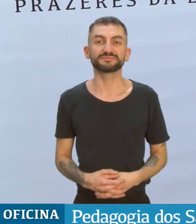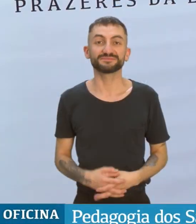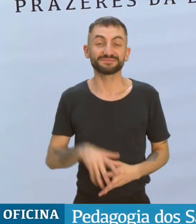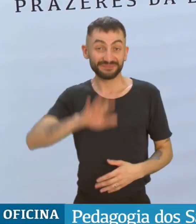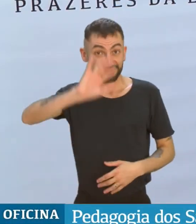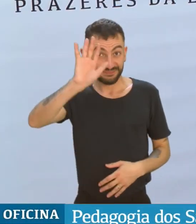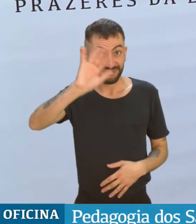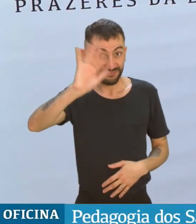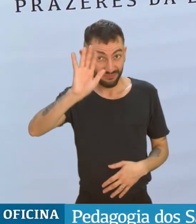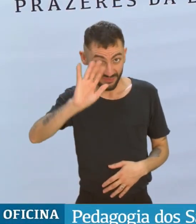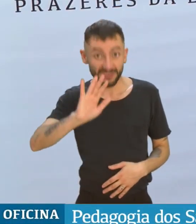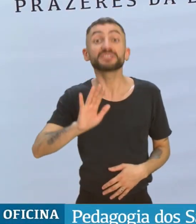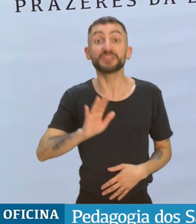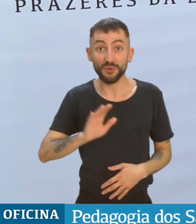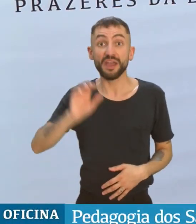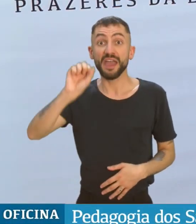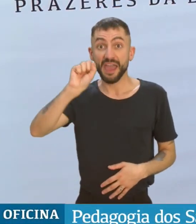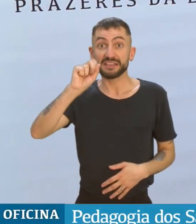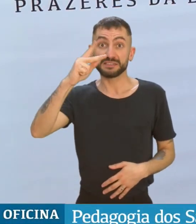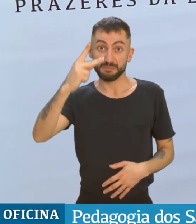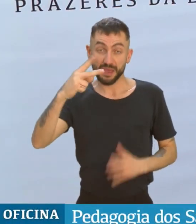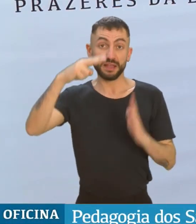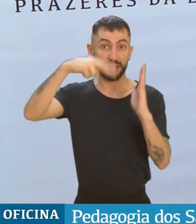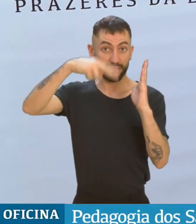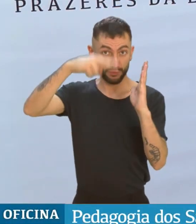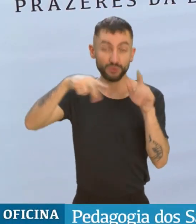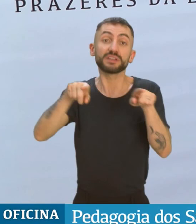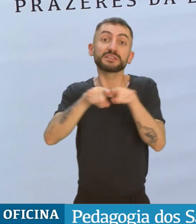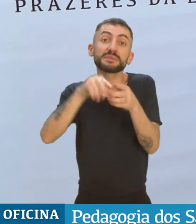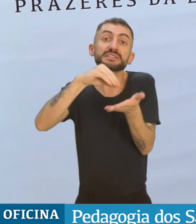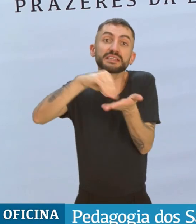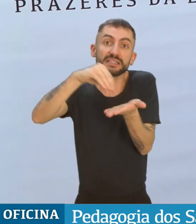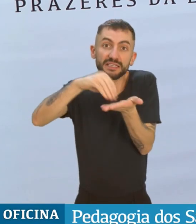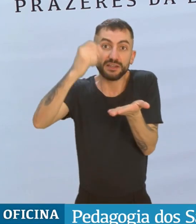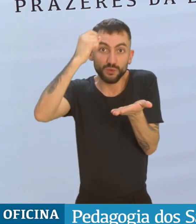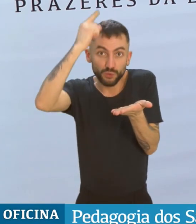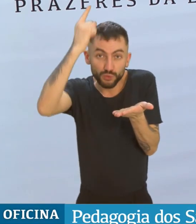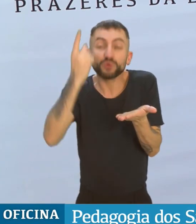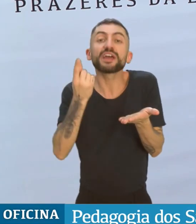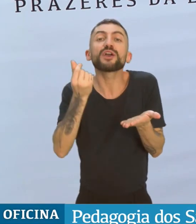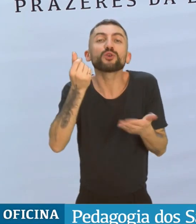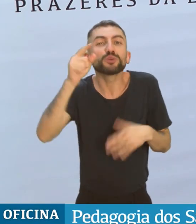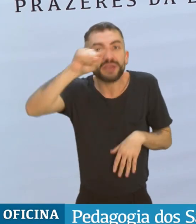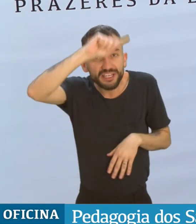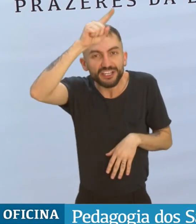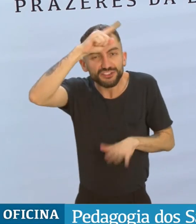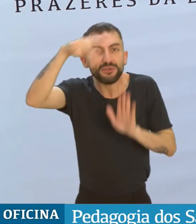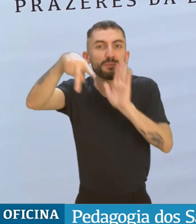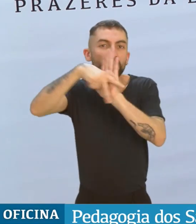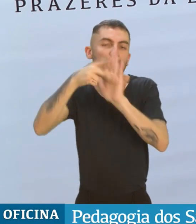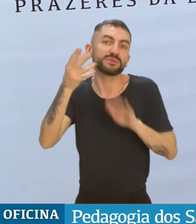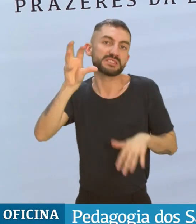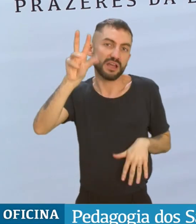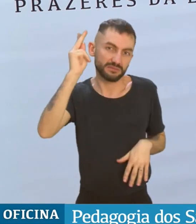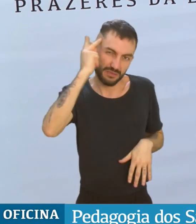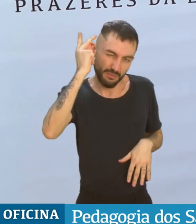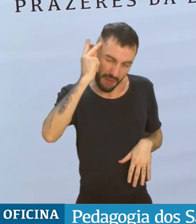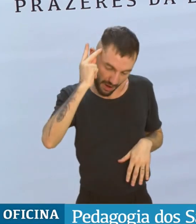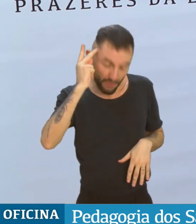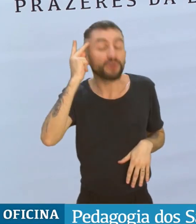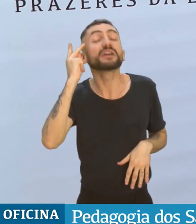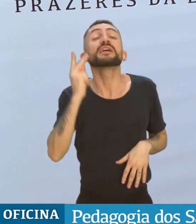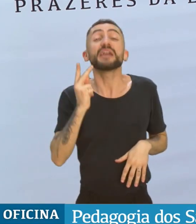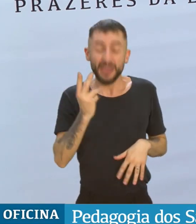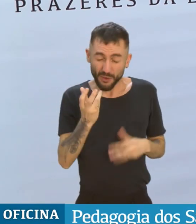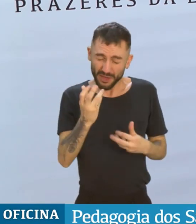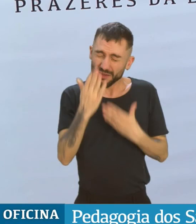Bom, pessoal, em nome da SP Leituras e da Secretaria de Cultura e Economia Criativa do Estado de São Paulo, eu queria agradecer principalmente a